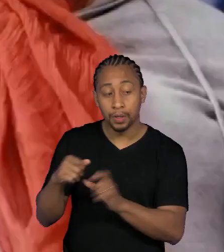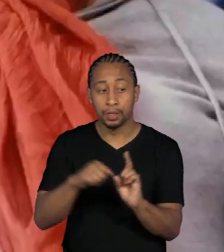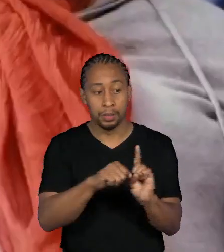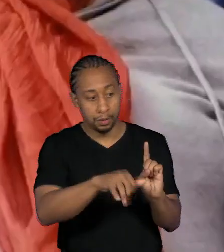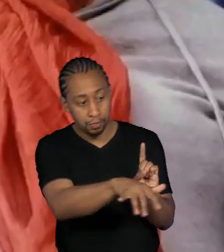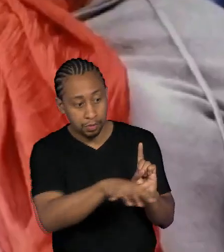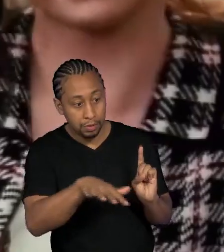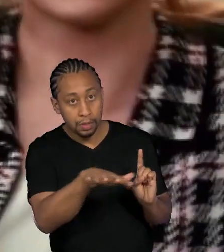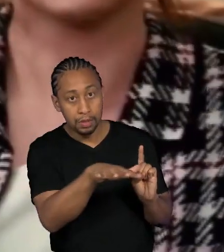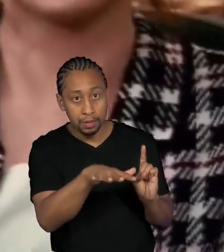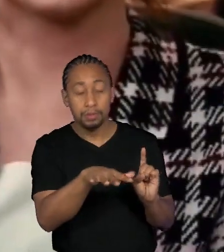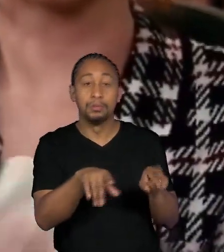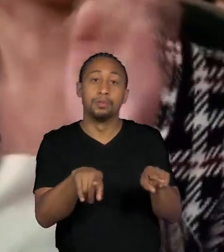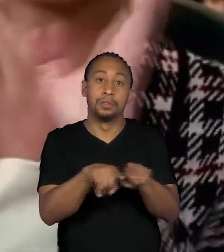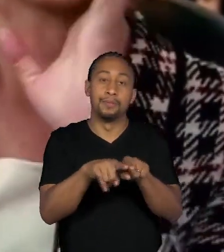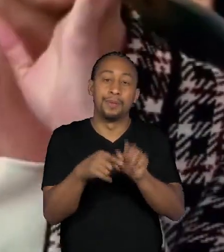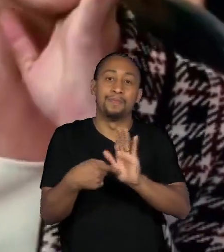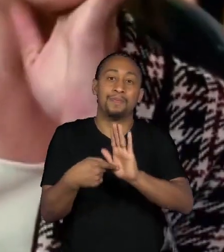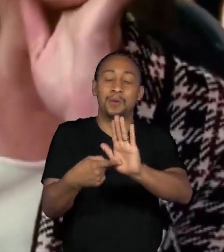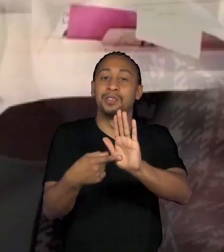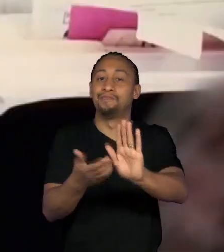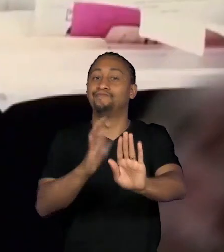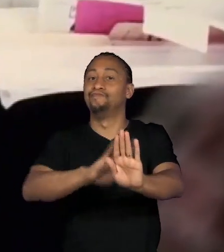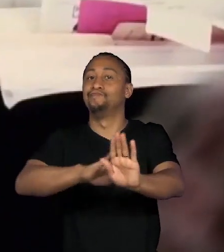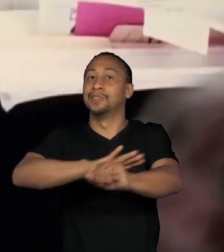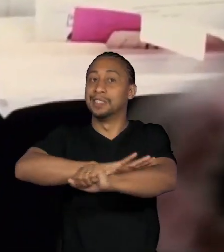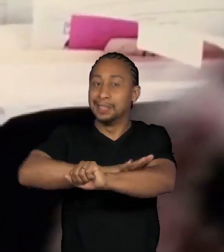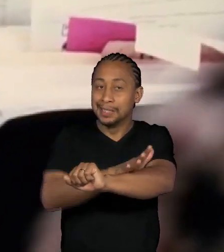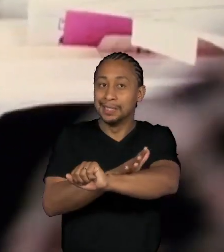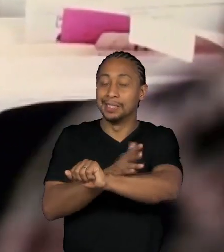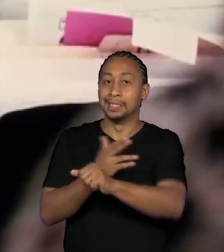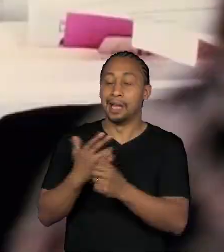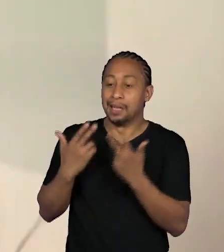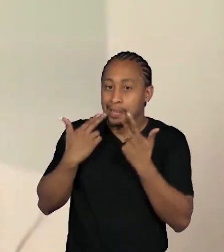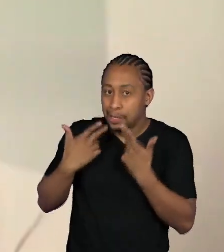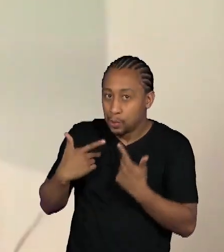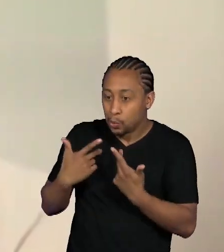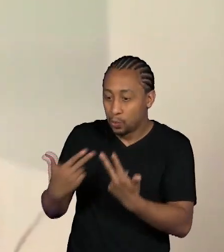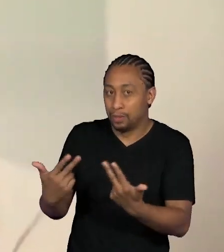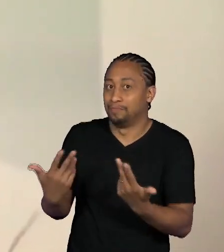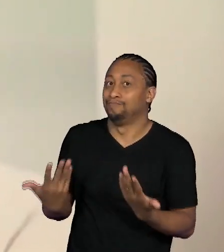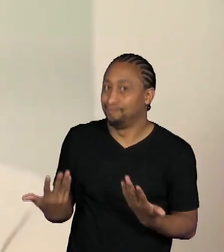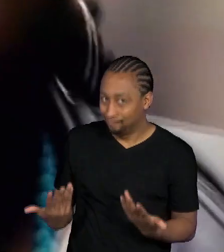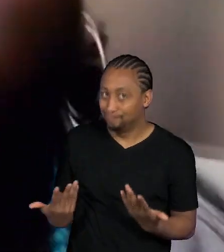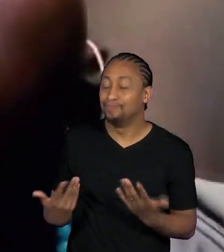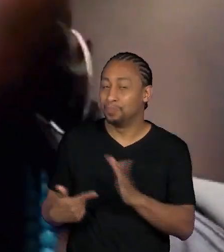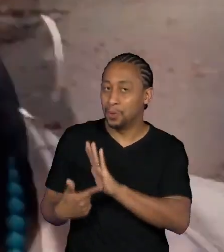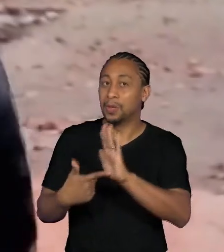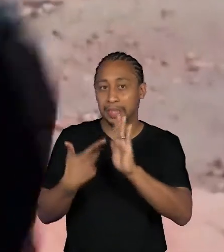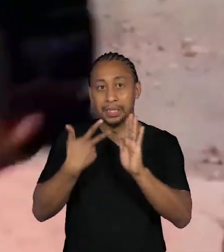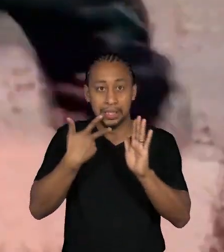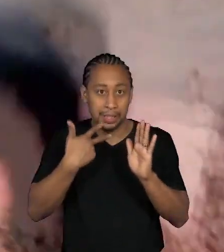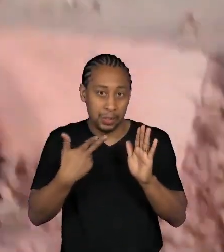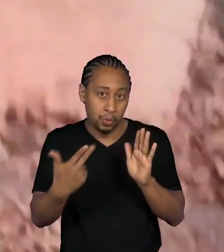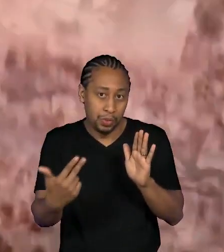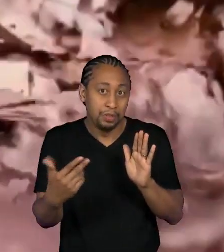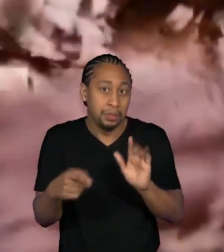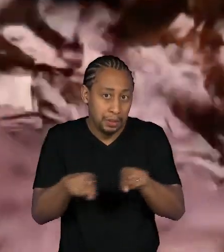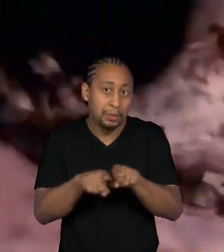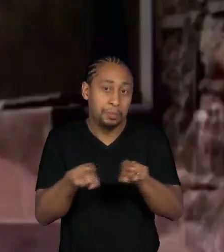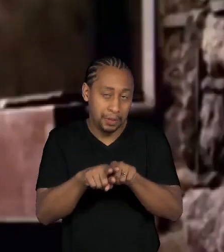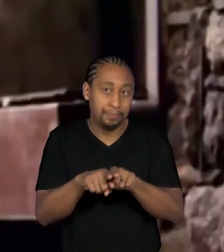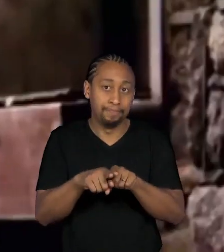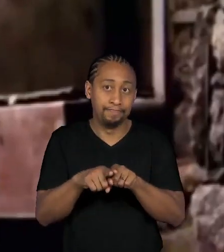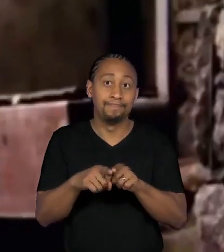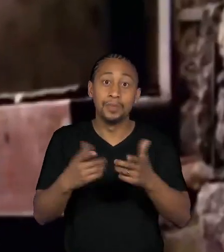social, ele é epistêmico, ele é linguístico. Tudo isso expõe um